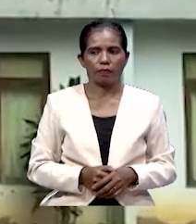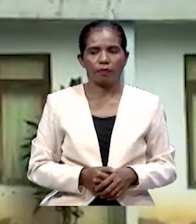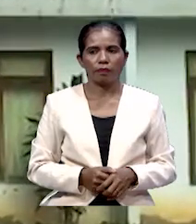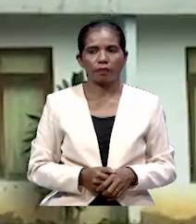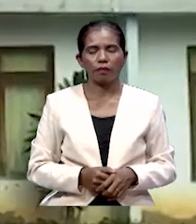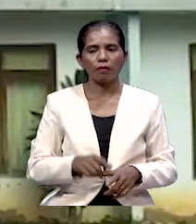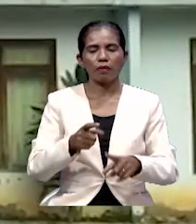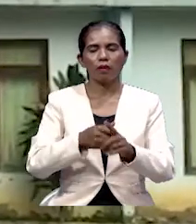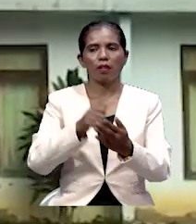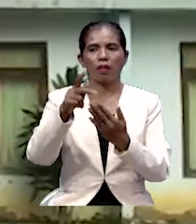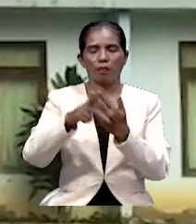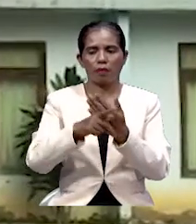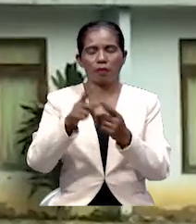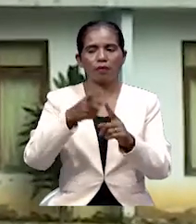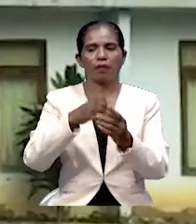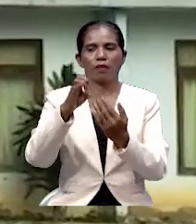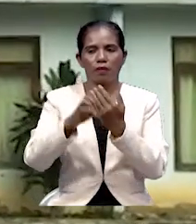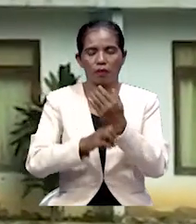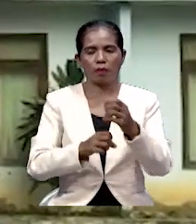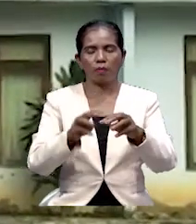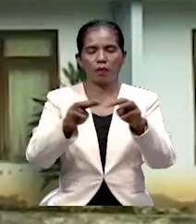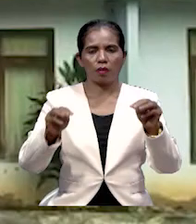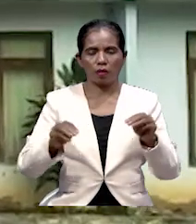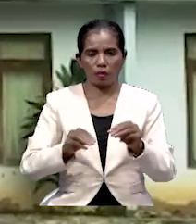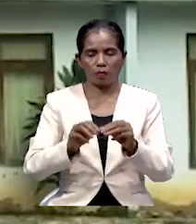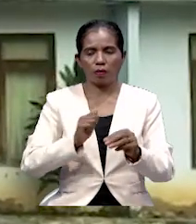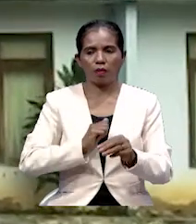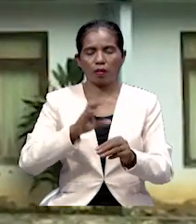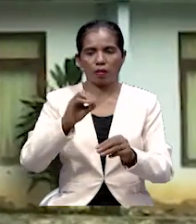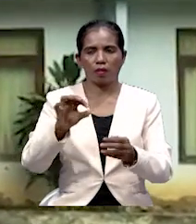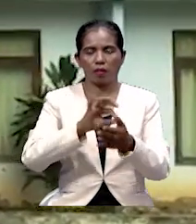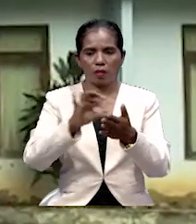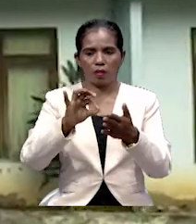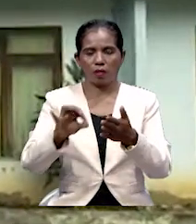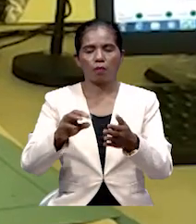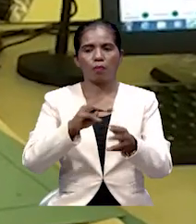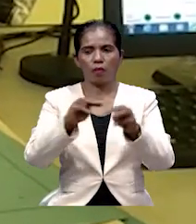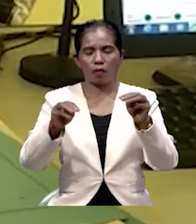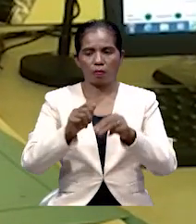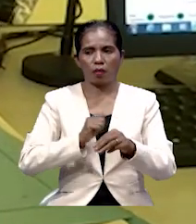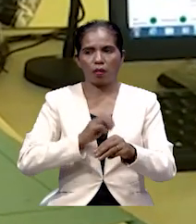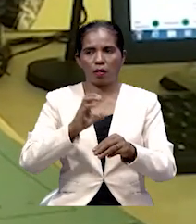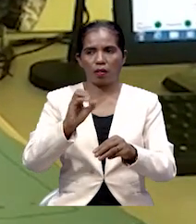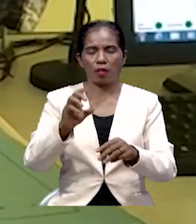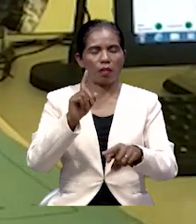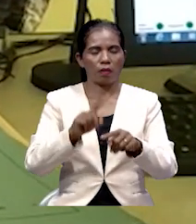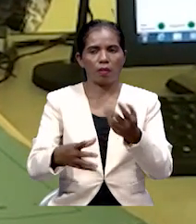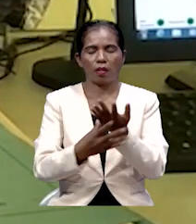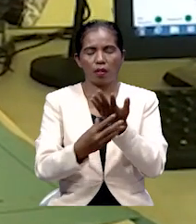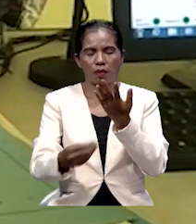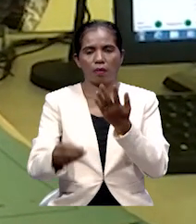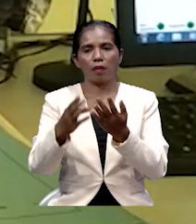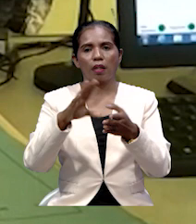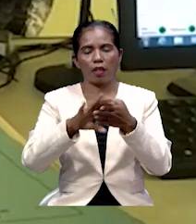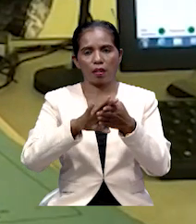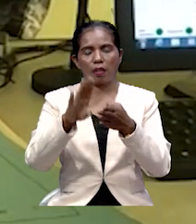Durante fulan Abril to fulan Junho tinane, Direção Municipal Conservatório Registro Notariado Município Ainaro label imprime bilhete identidade